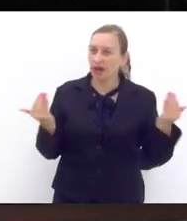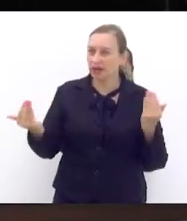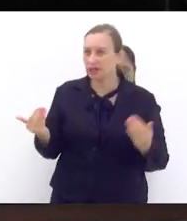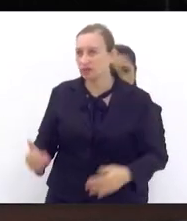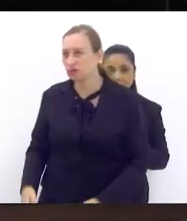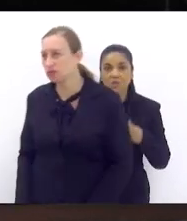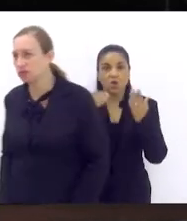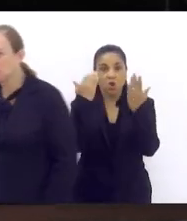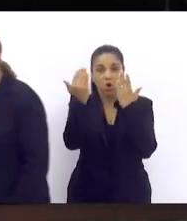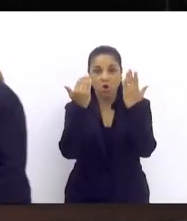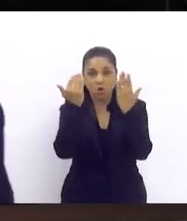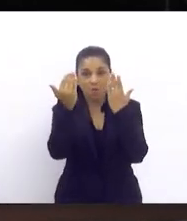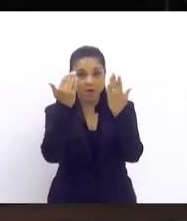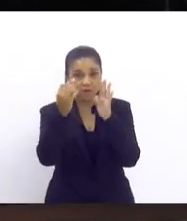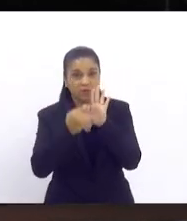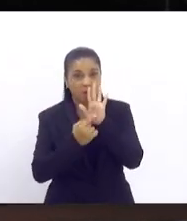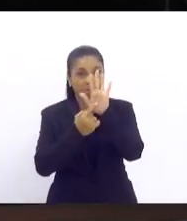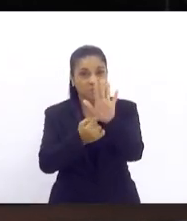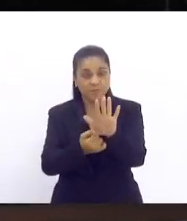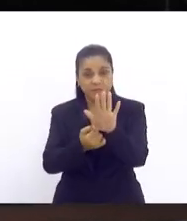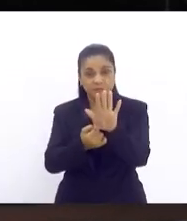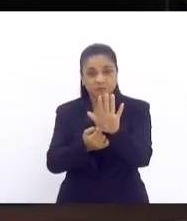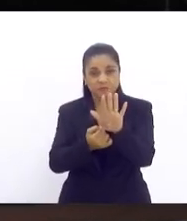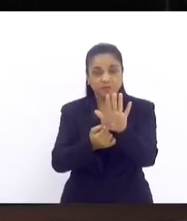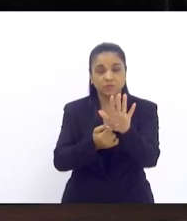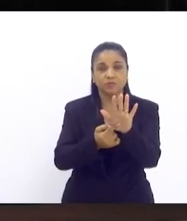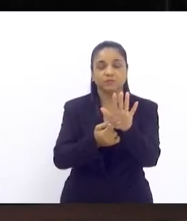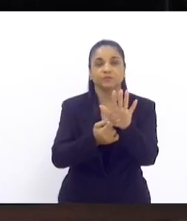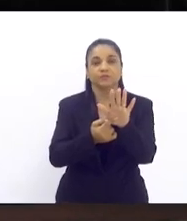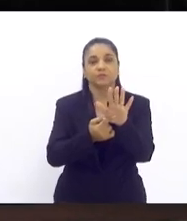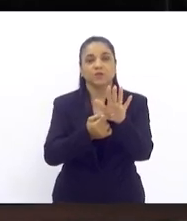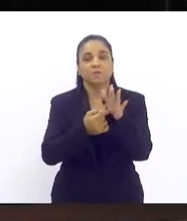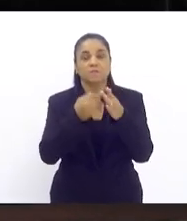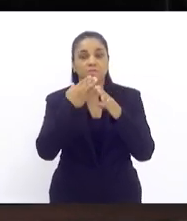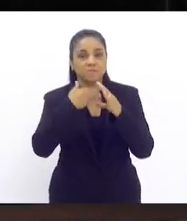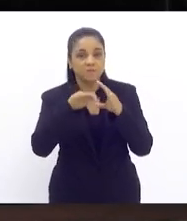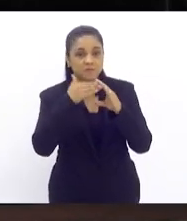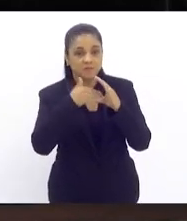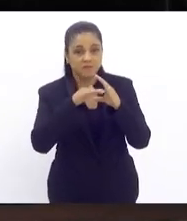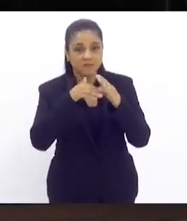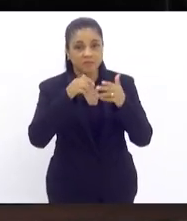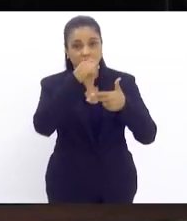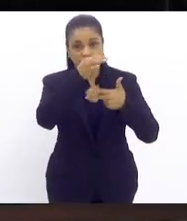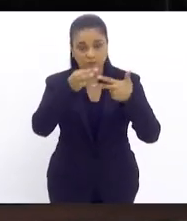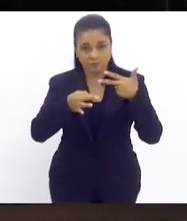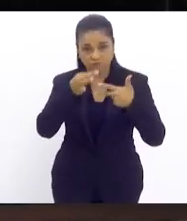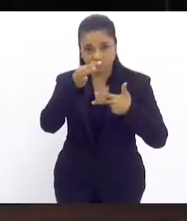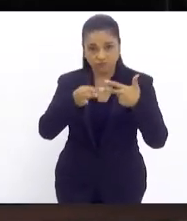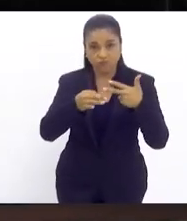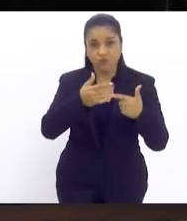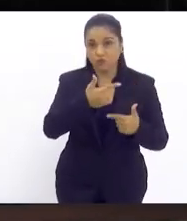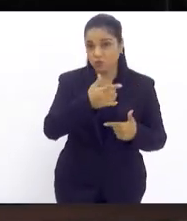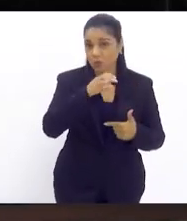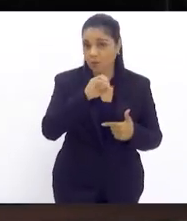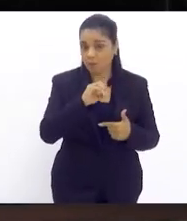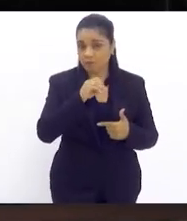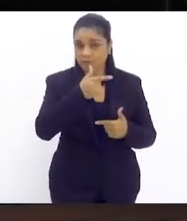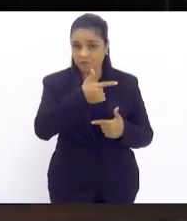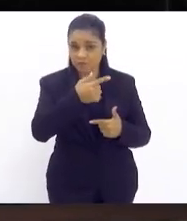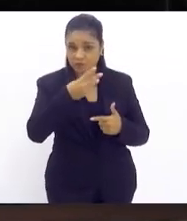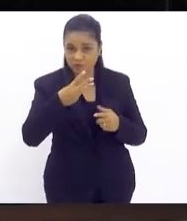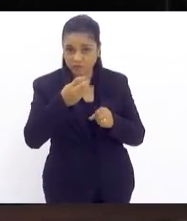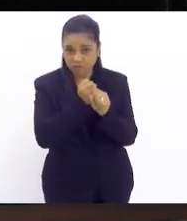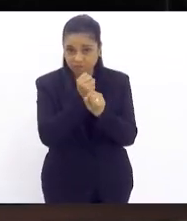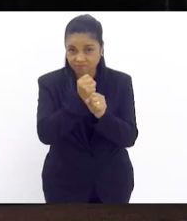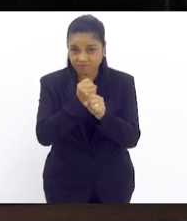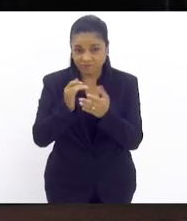o que foi apresentado na mensagem do Executivo, a gente tem, em 2023, a arrecadação em